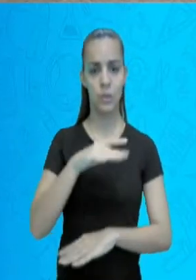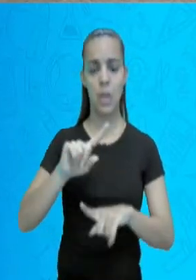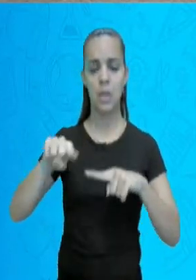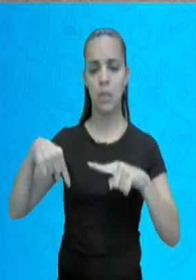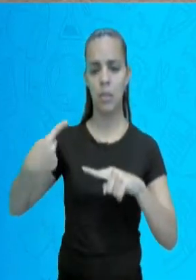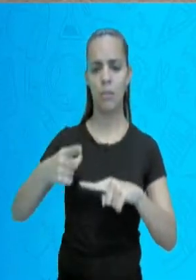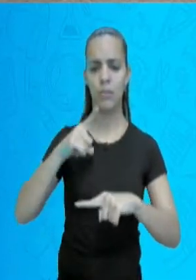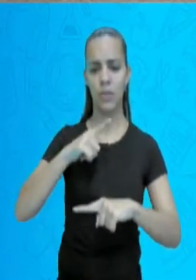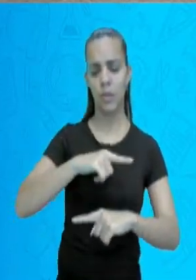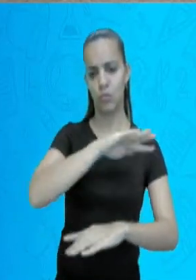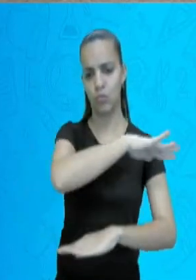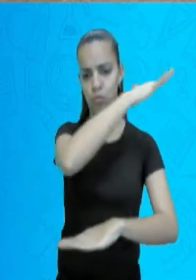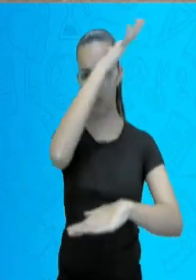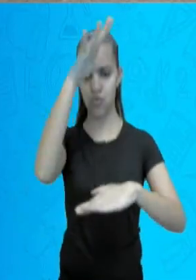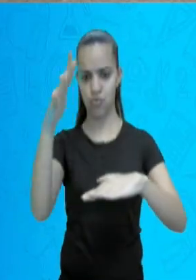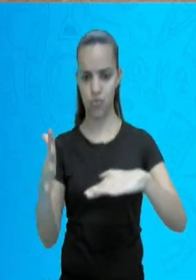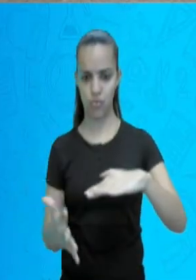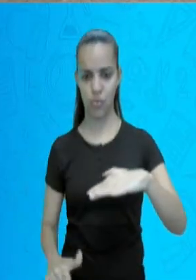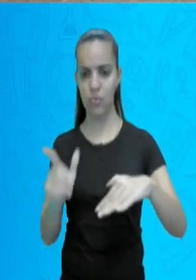encachoeirados.